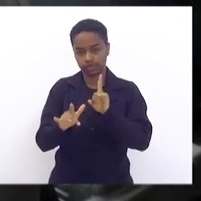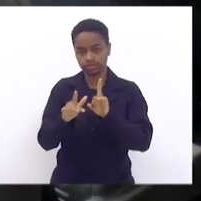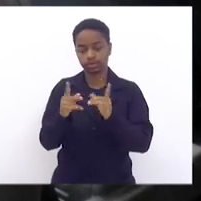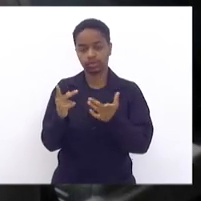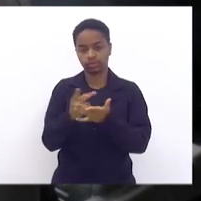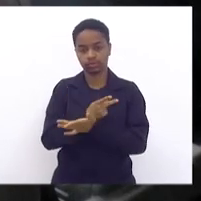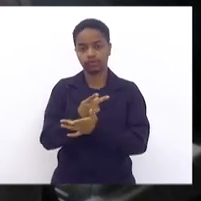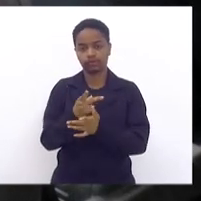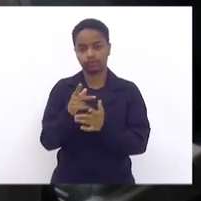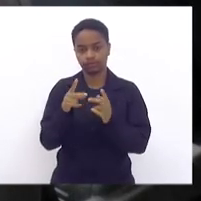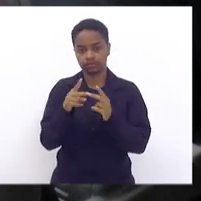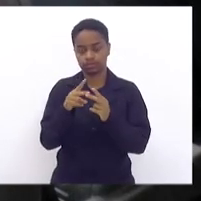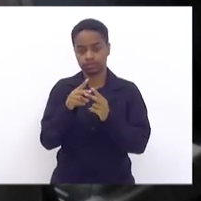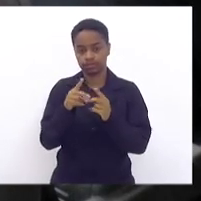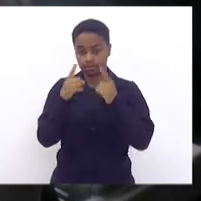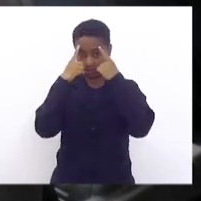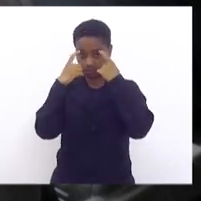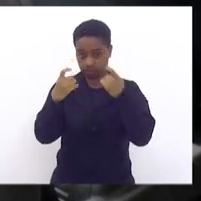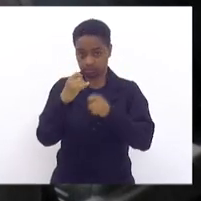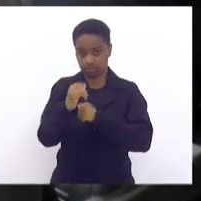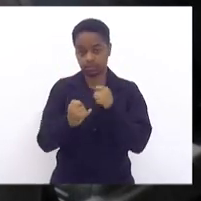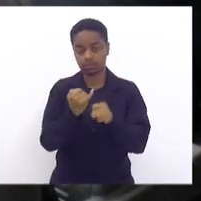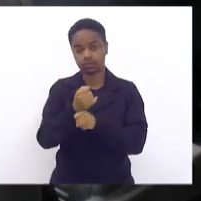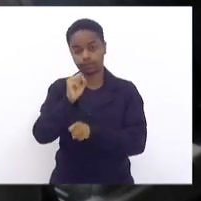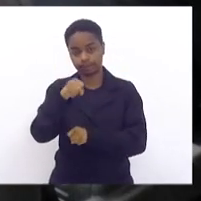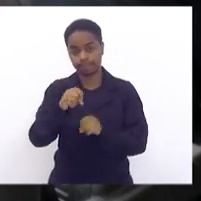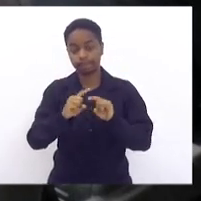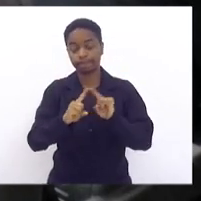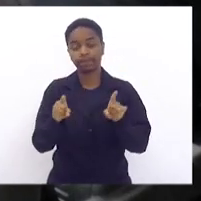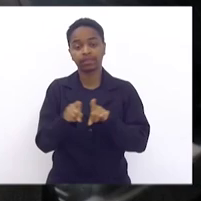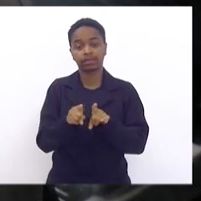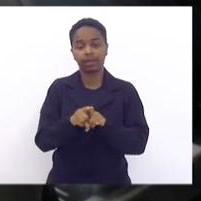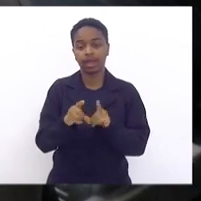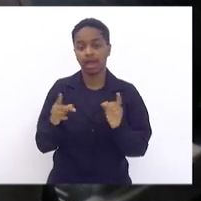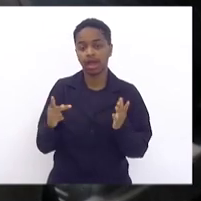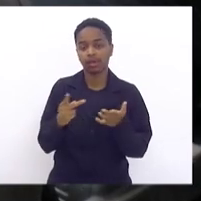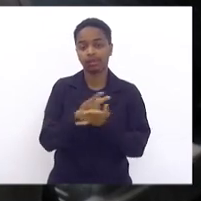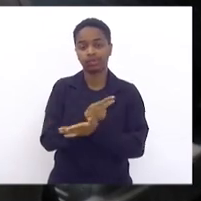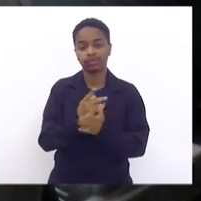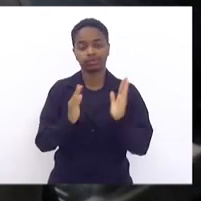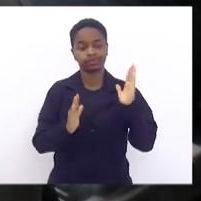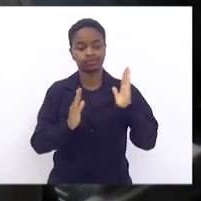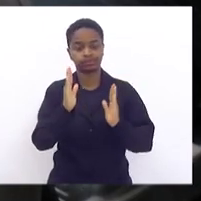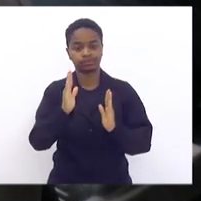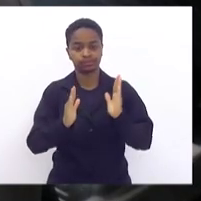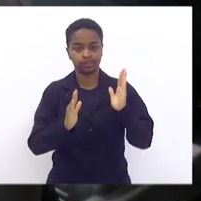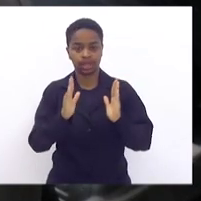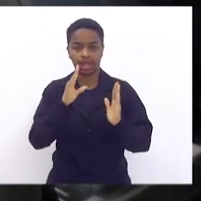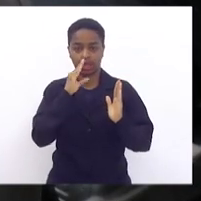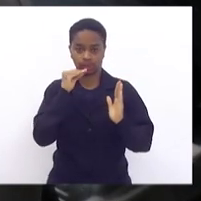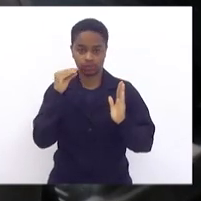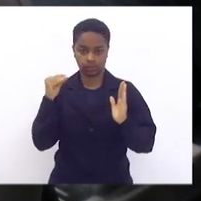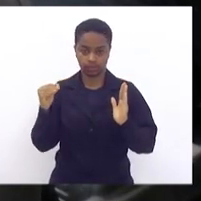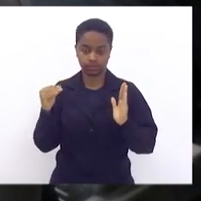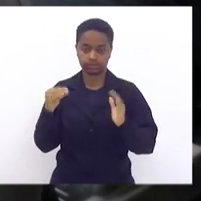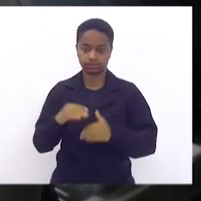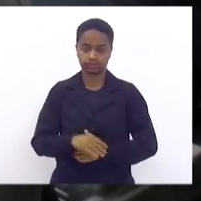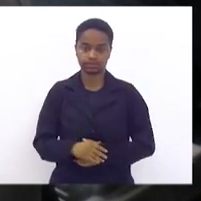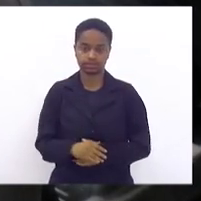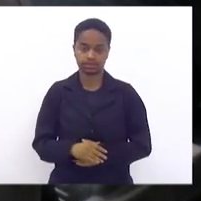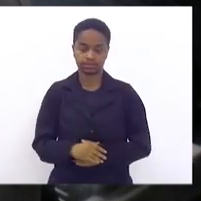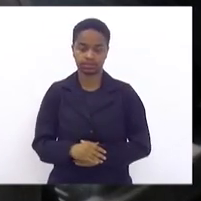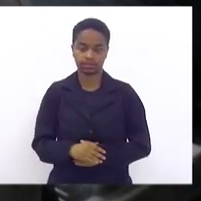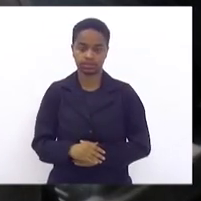violência cibernética, sim. Mas isso também acontece muito nessa fase ali da